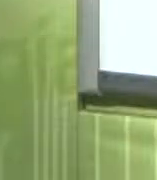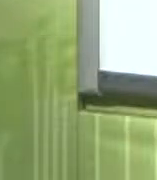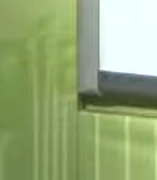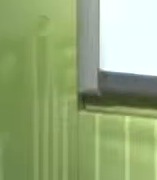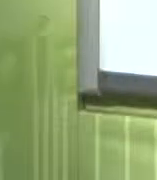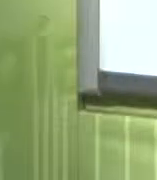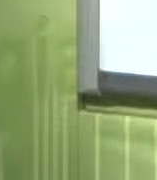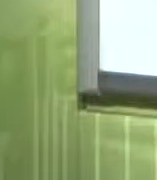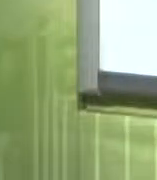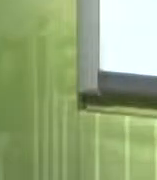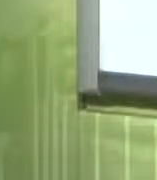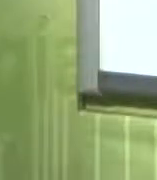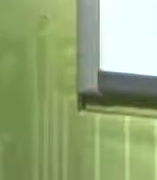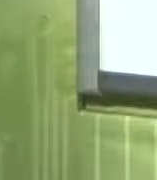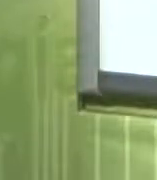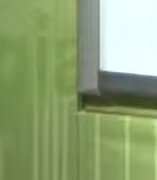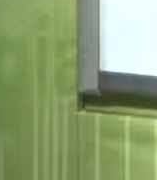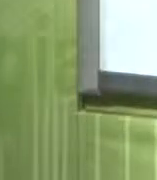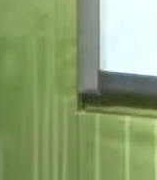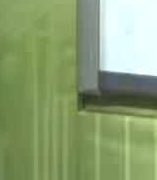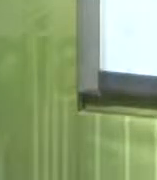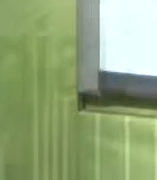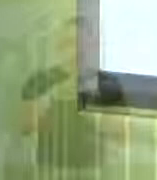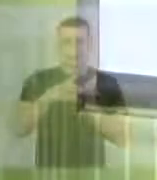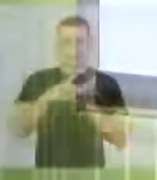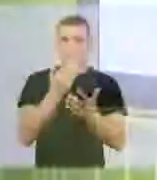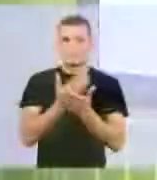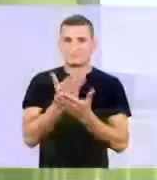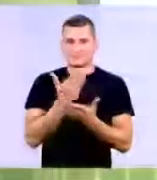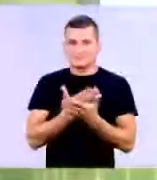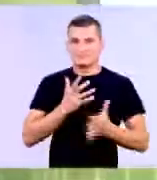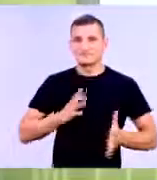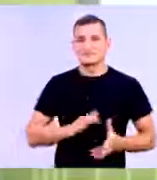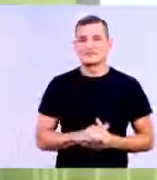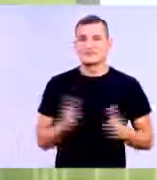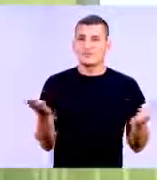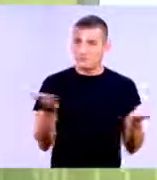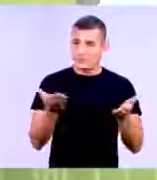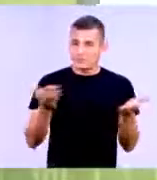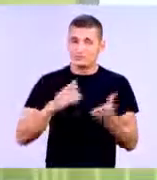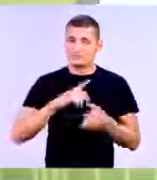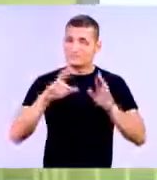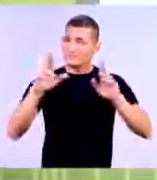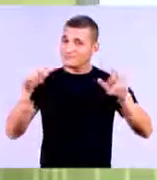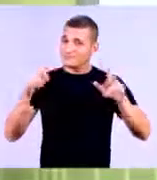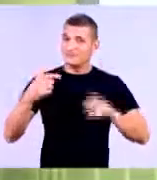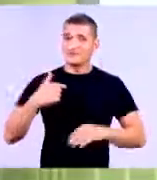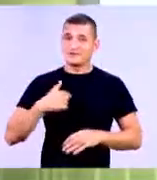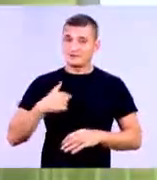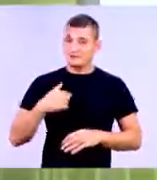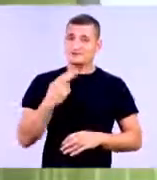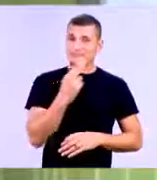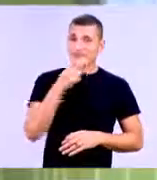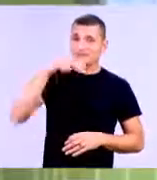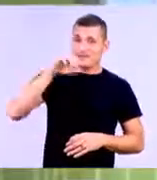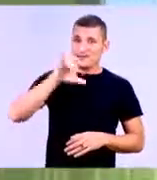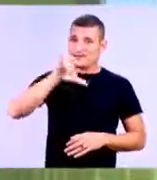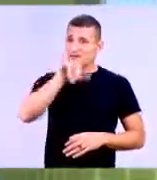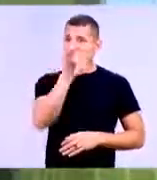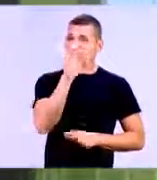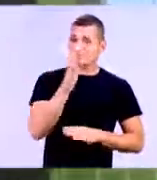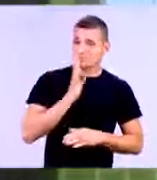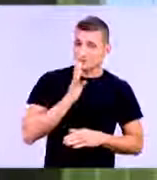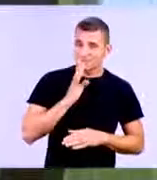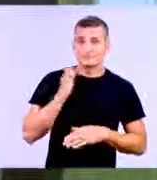Olá, boa noite. Estamos aqui para o nosso último encontro. Hoje nós temos uma diferença, né? Eu sou a professora Nélia, que você já me conhece, e aqui